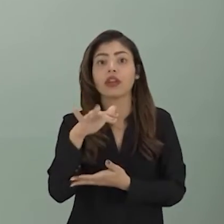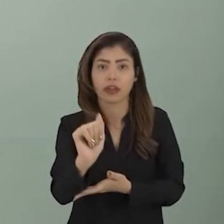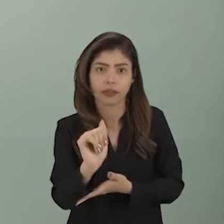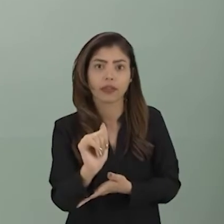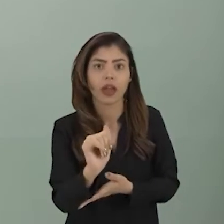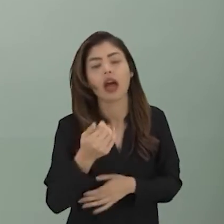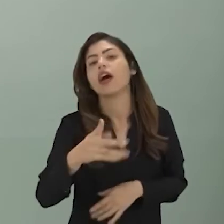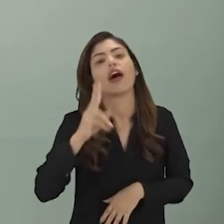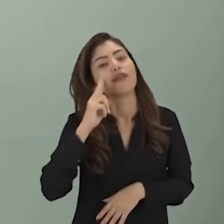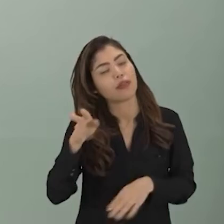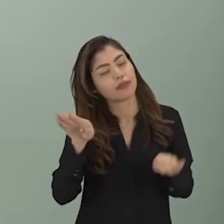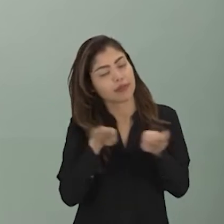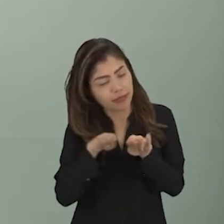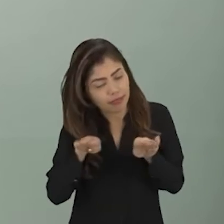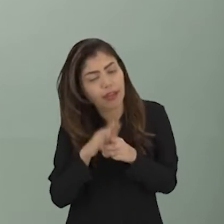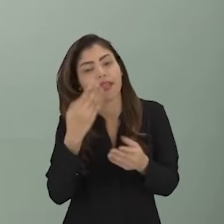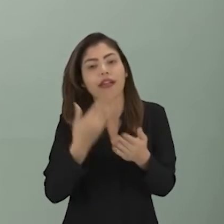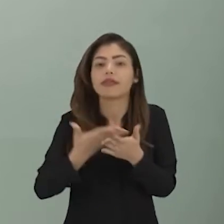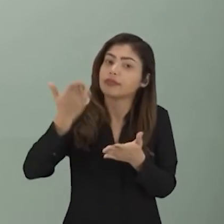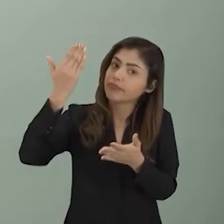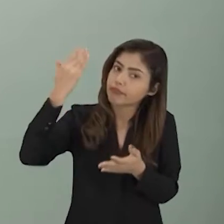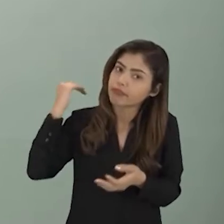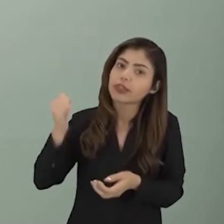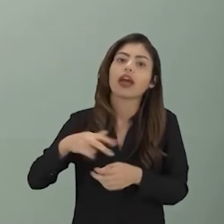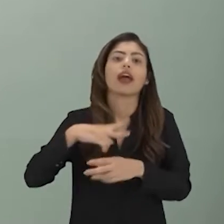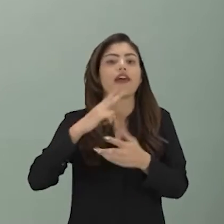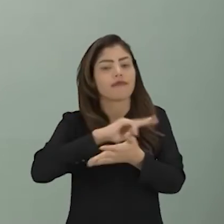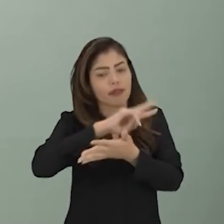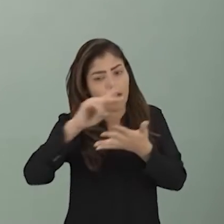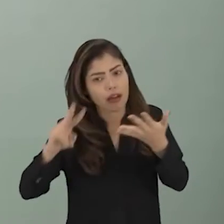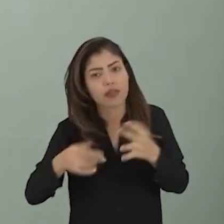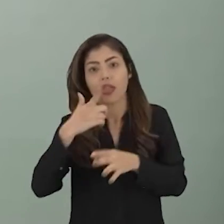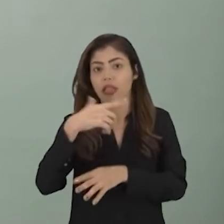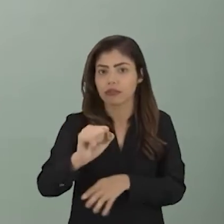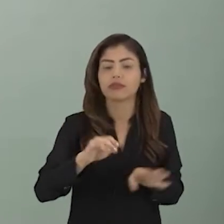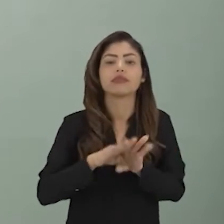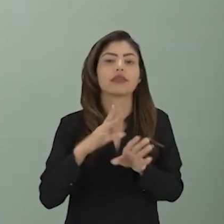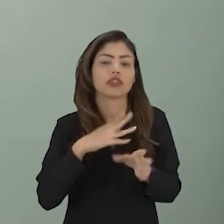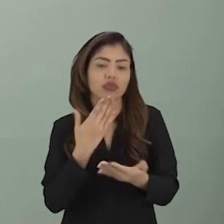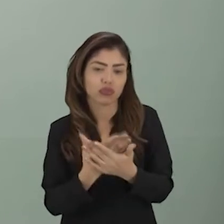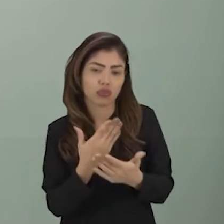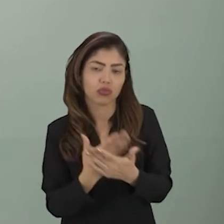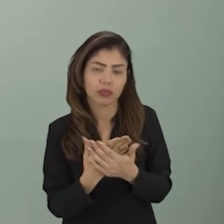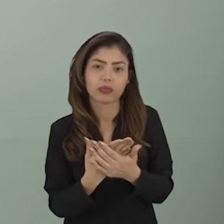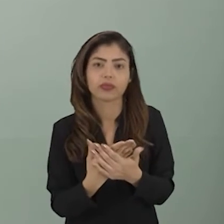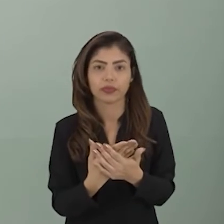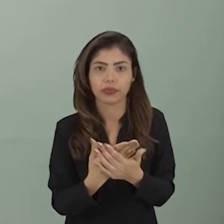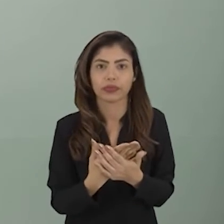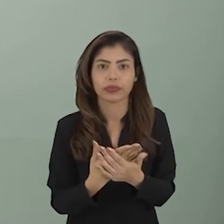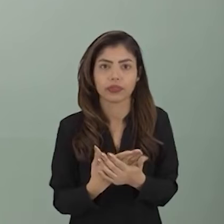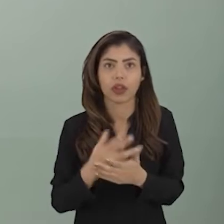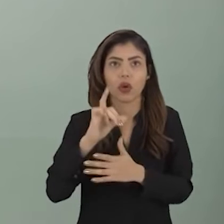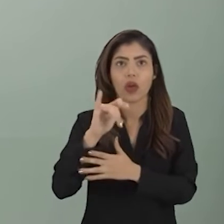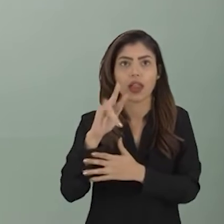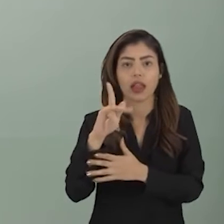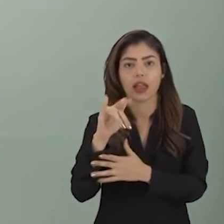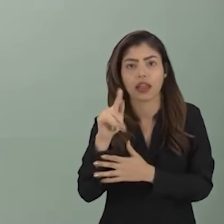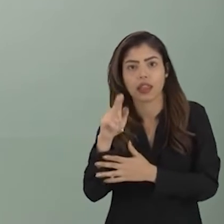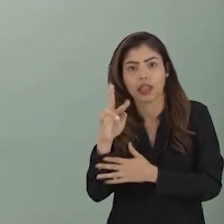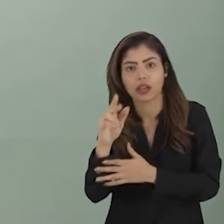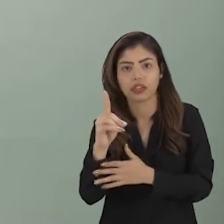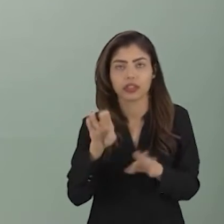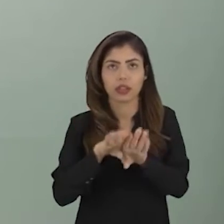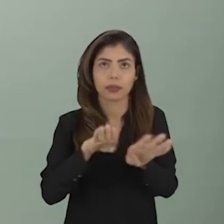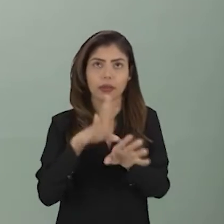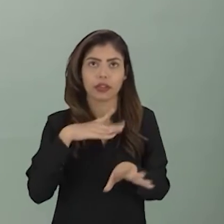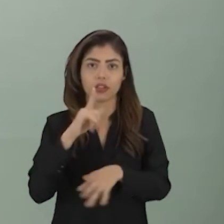gírias. E a gente viu isso também lá na aula de variação linguística, quando a gente estudou a questão da coloquialidade e das